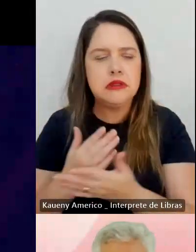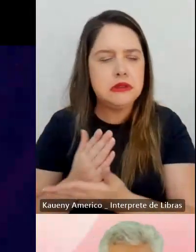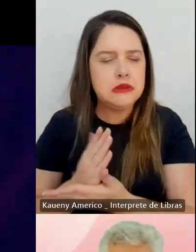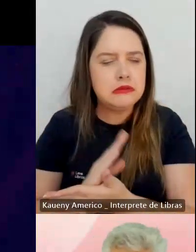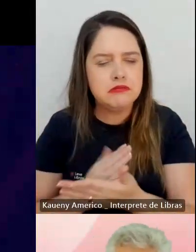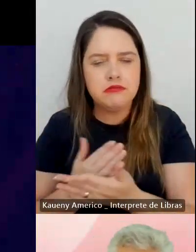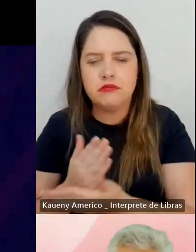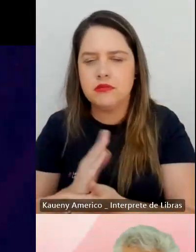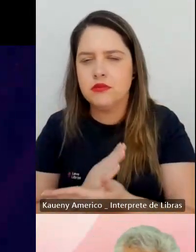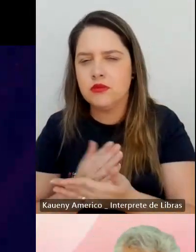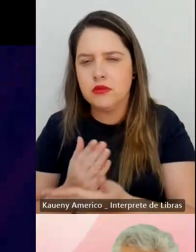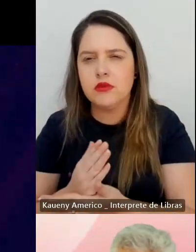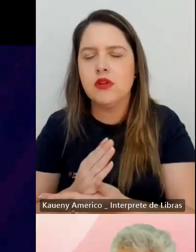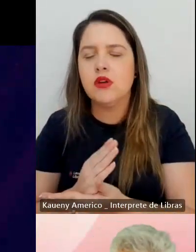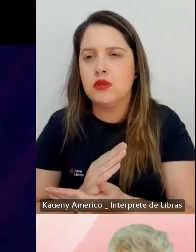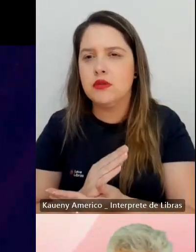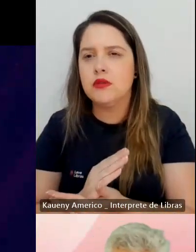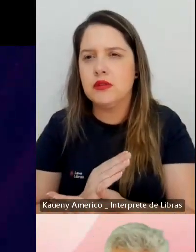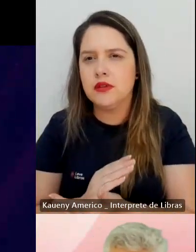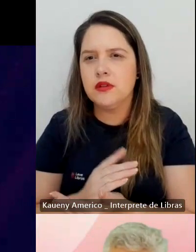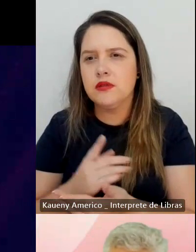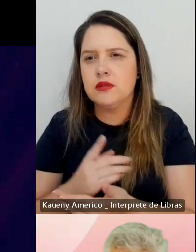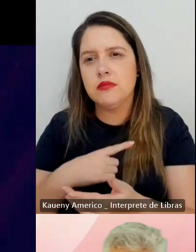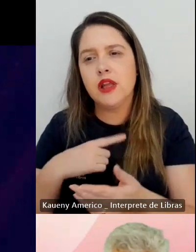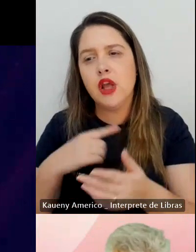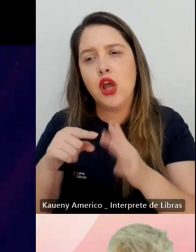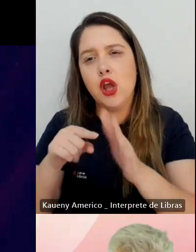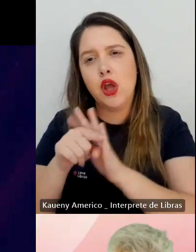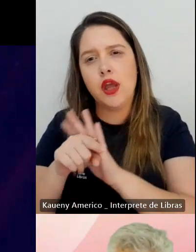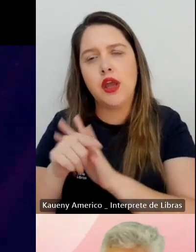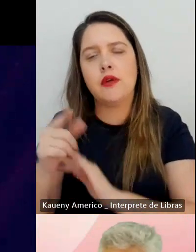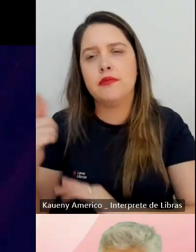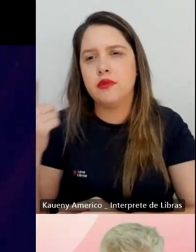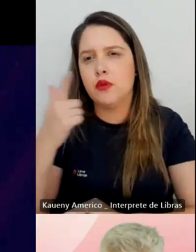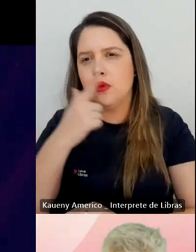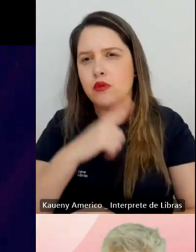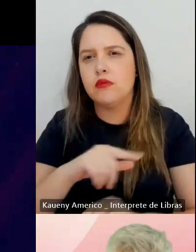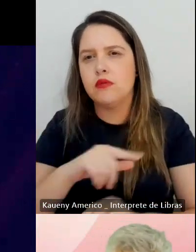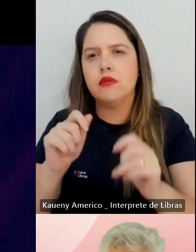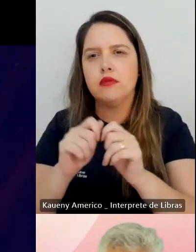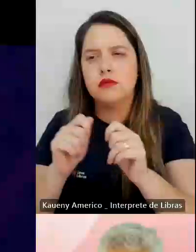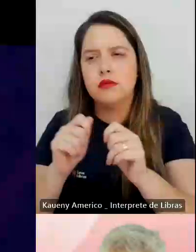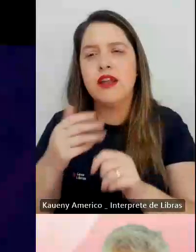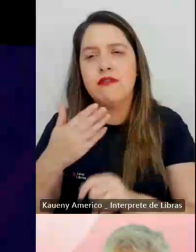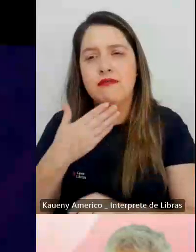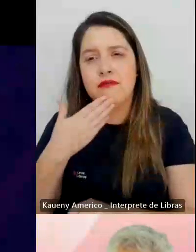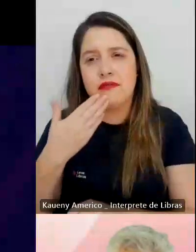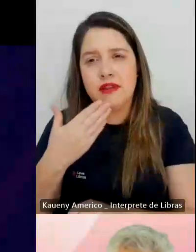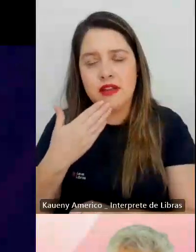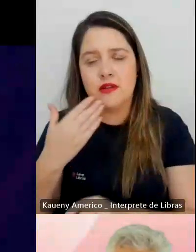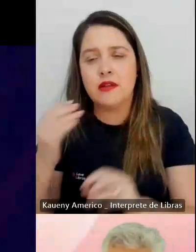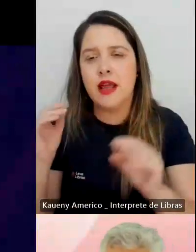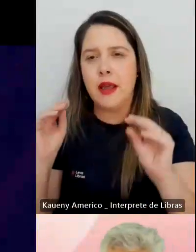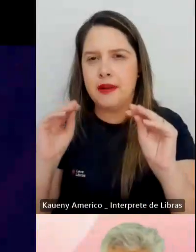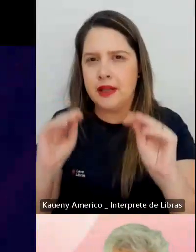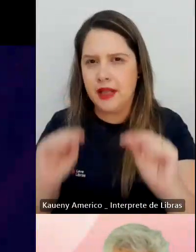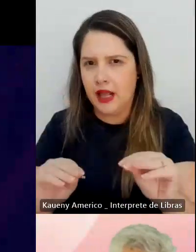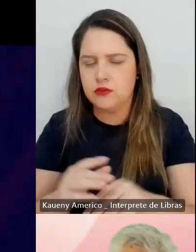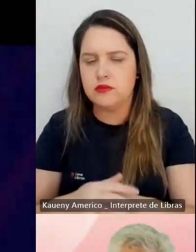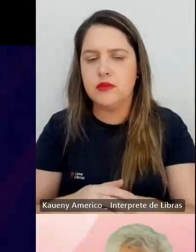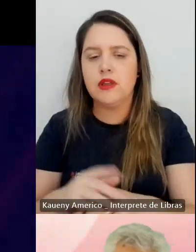como desconforto, e é um exame que a gente consegue fazer, ele é fácil de ser aplicado, e a identificação